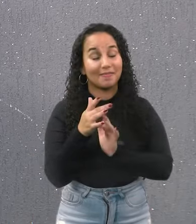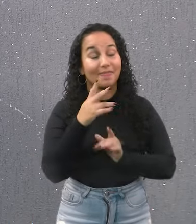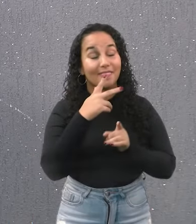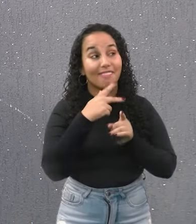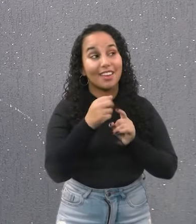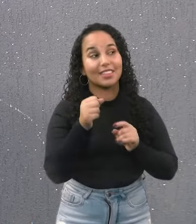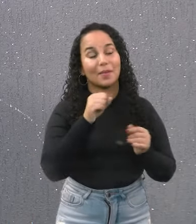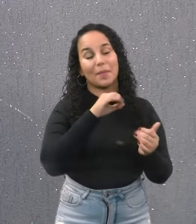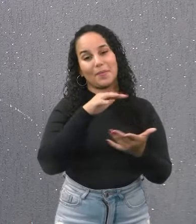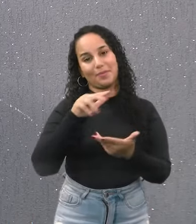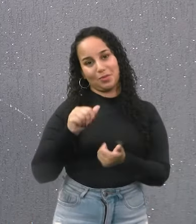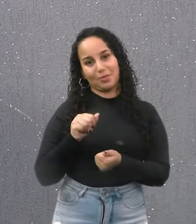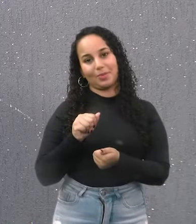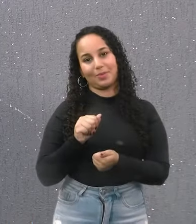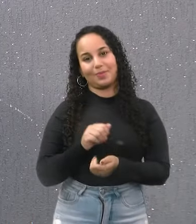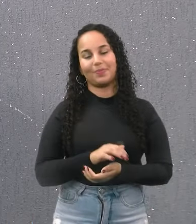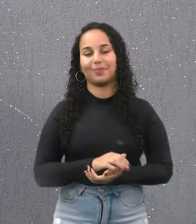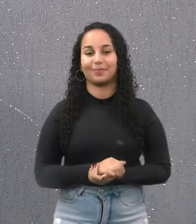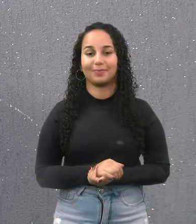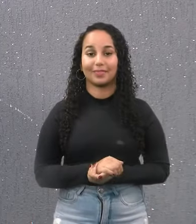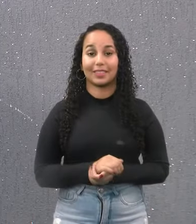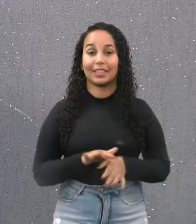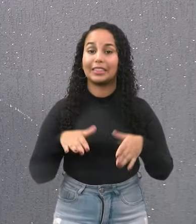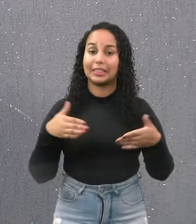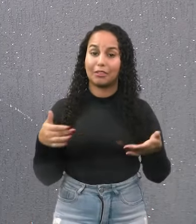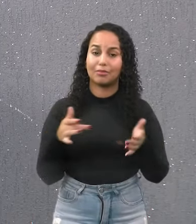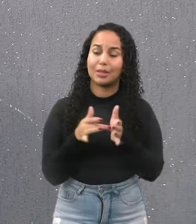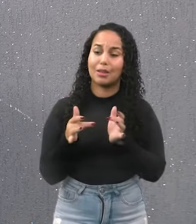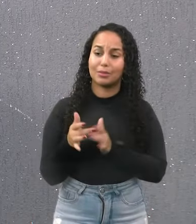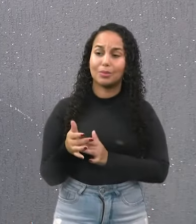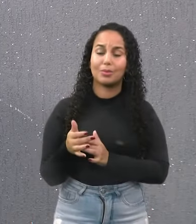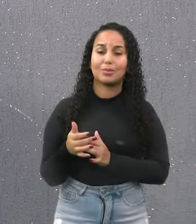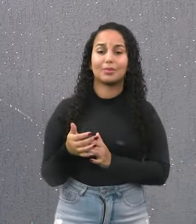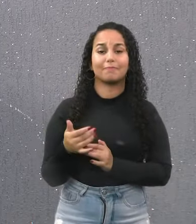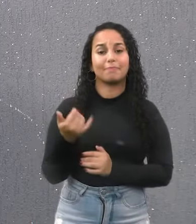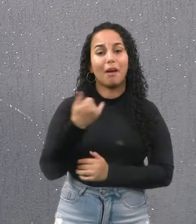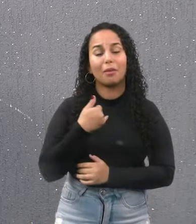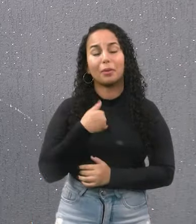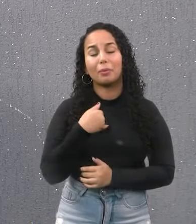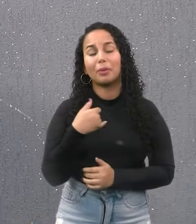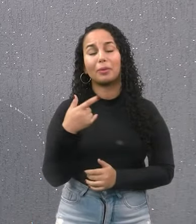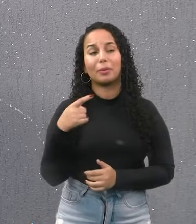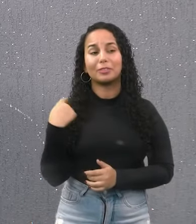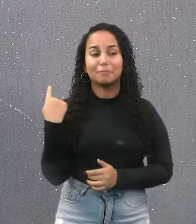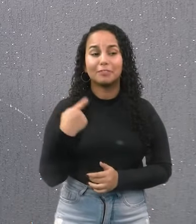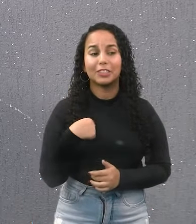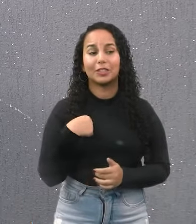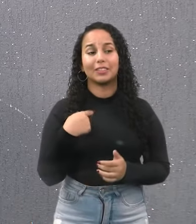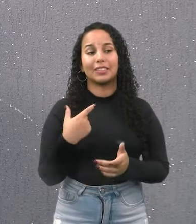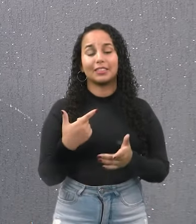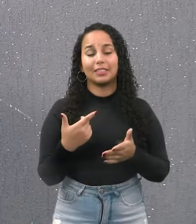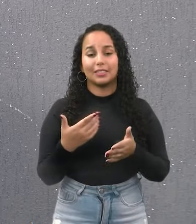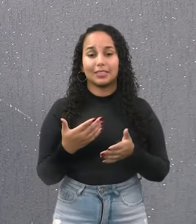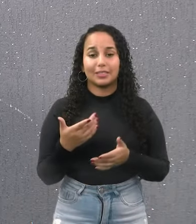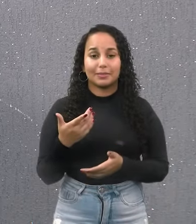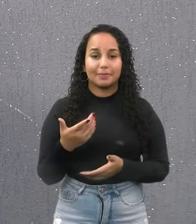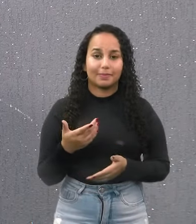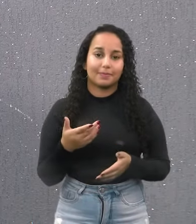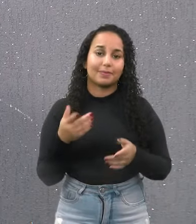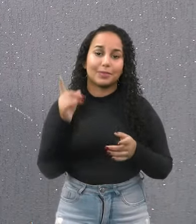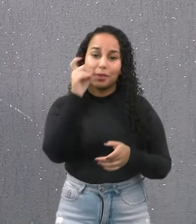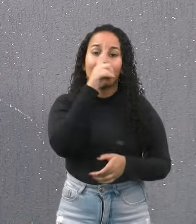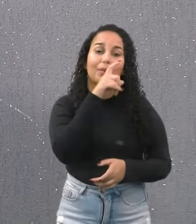mundo. Então, isso Jesus falou para a gente, que a gente passaria por provações, a gente passaria por